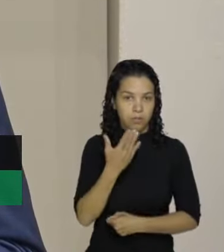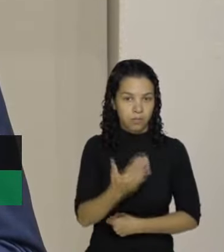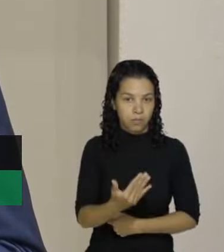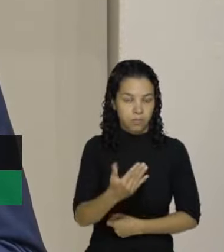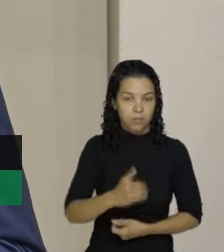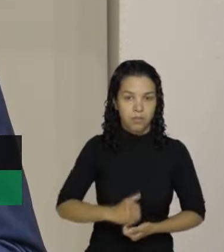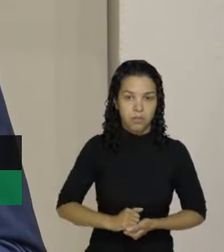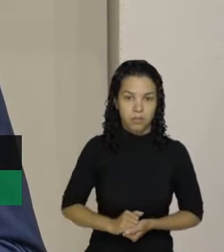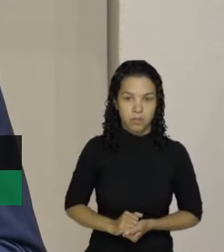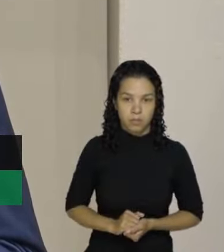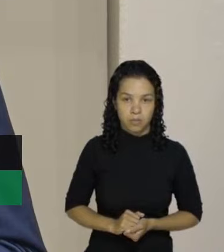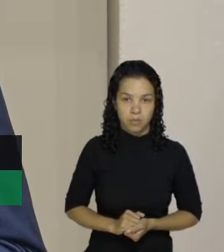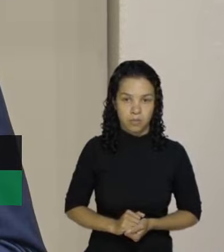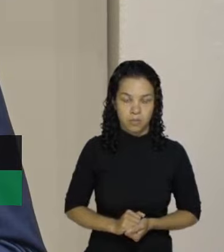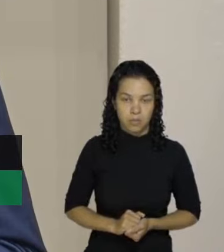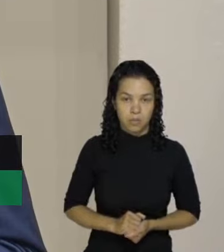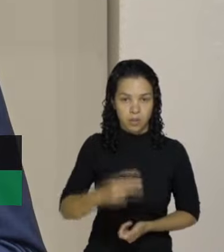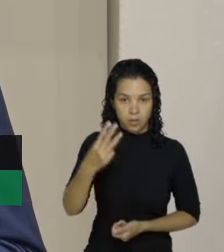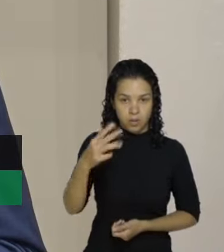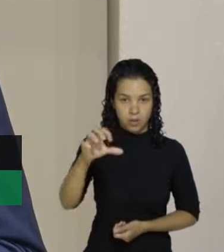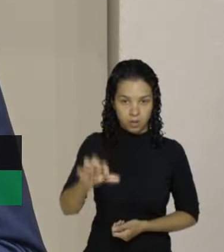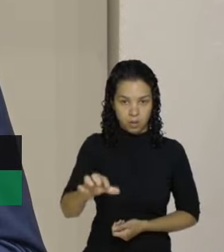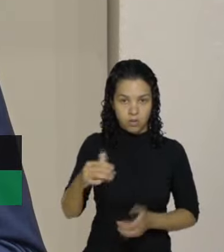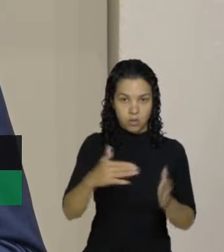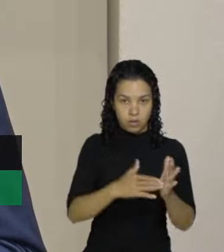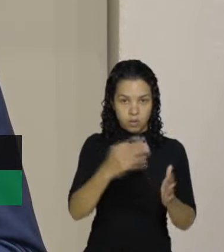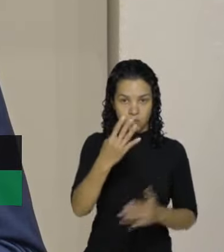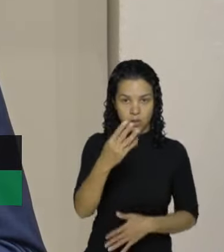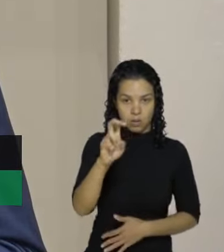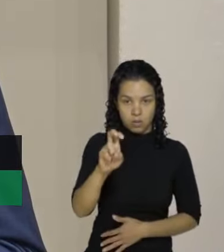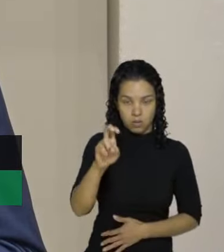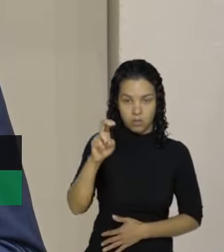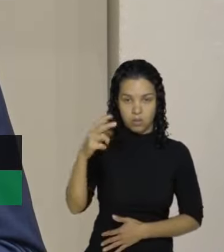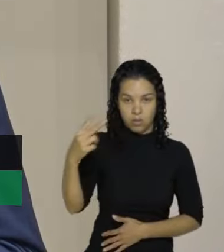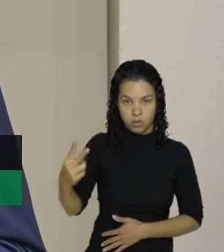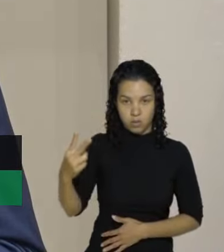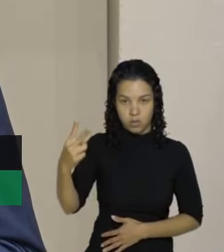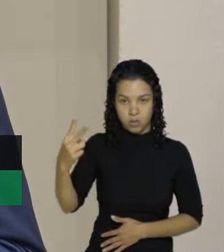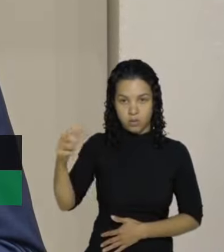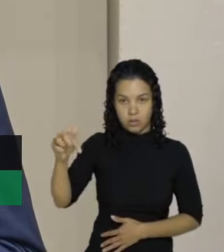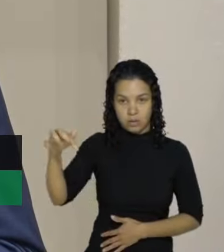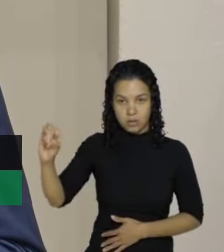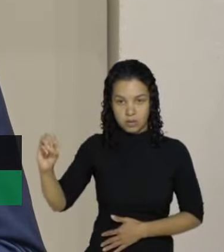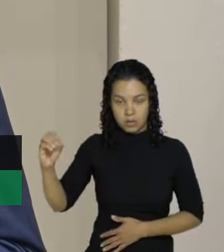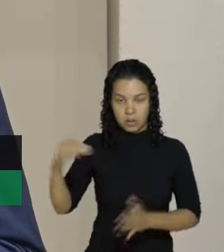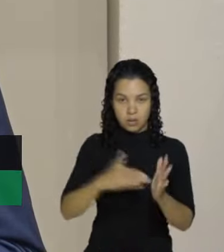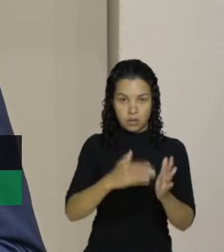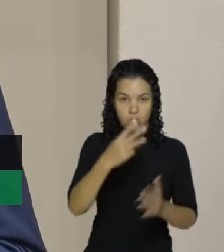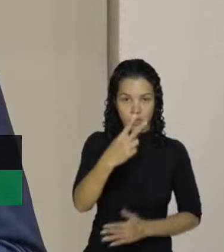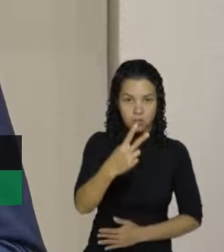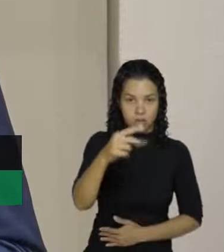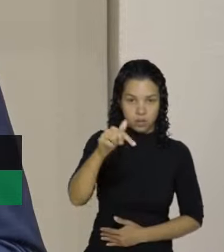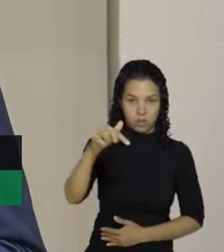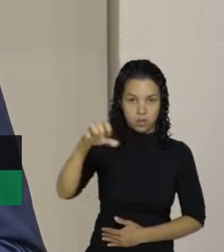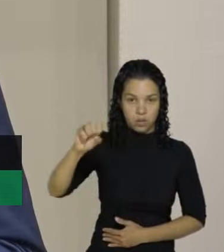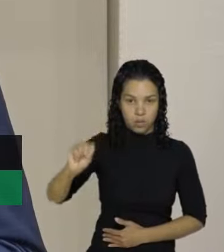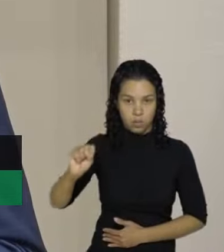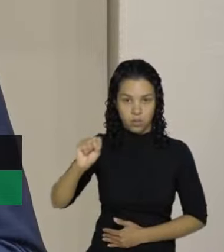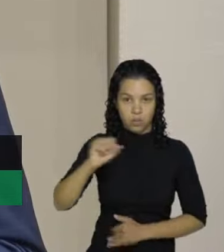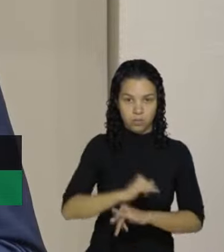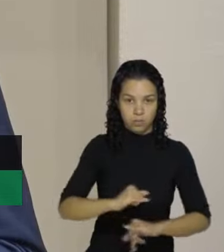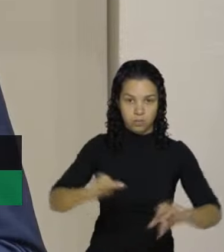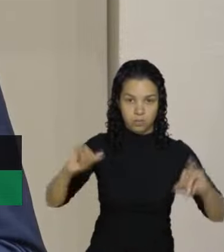requerimentos: requerimento 39 a 45 e requerimento 270 a 278. Esta presidência